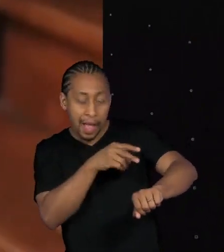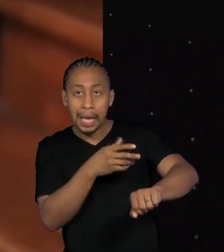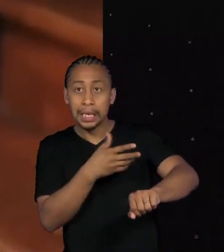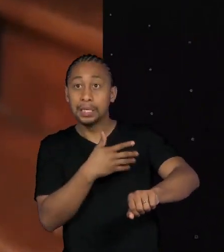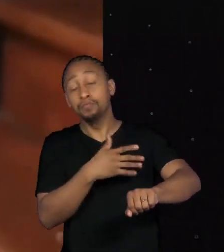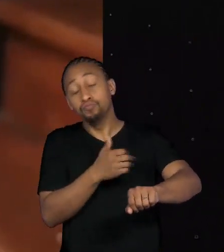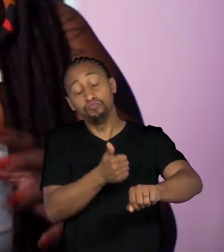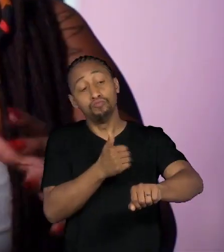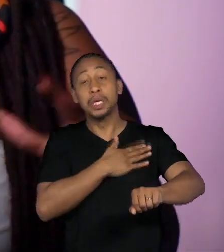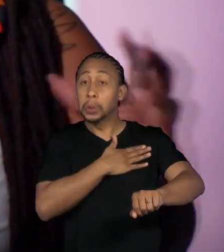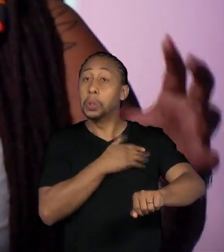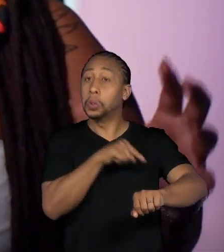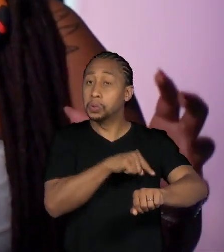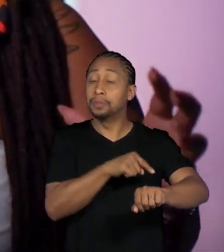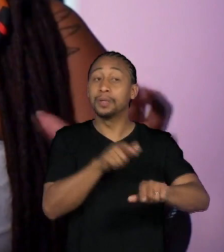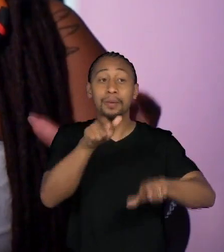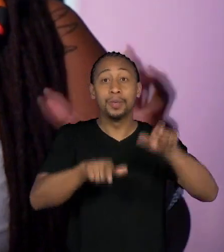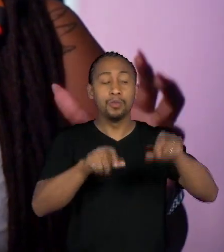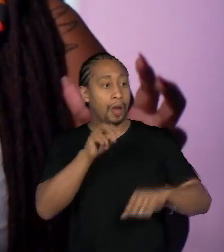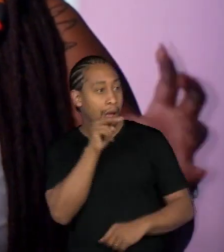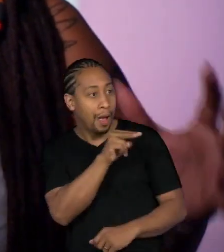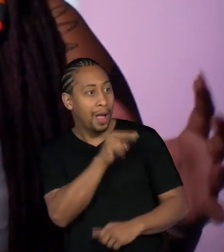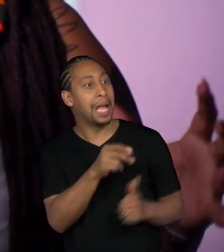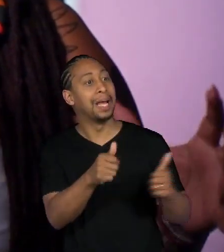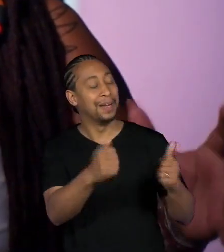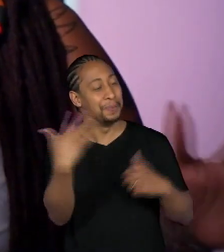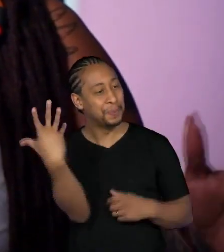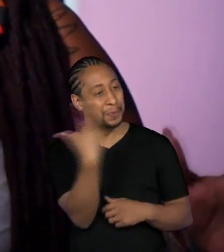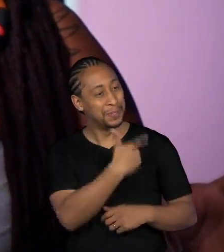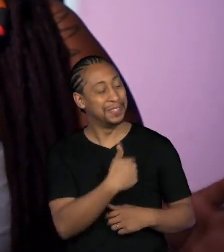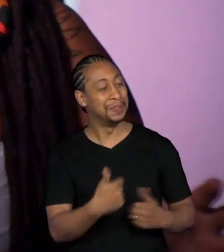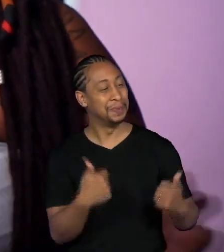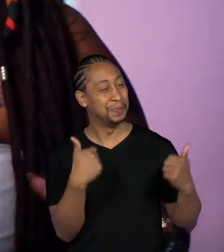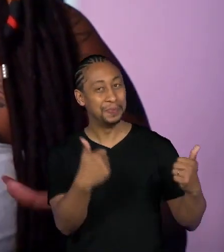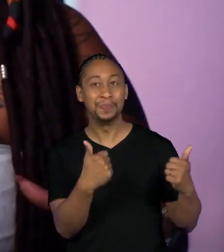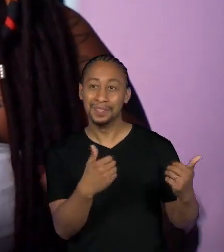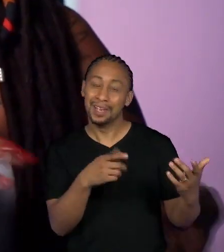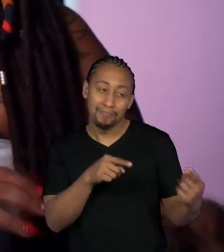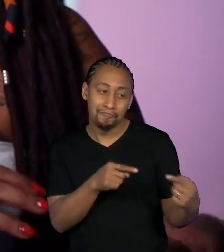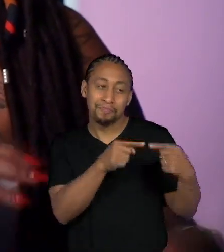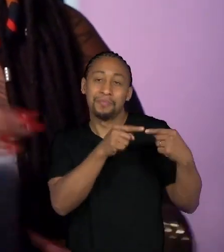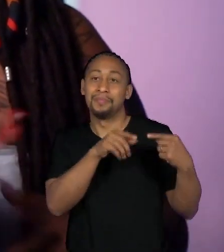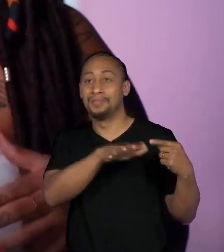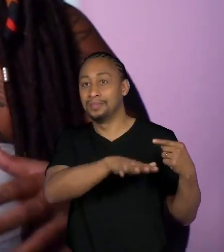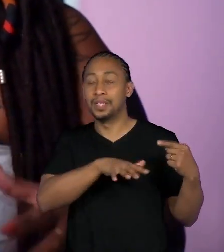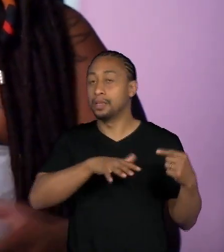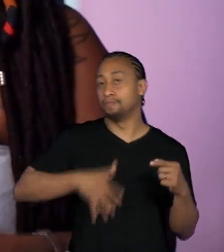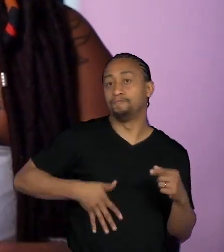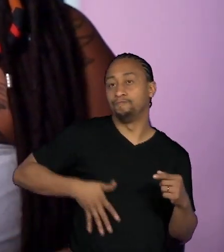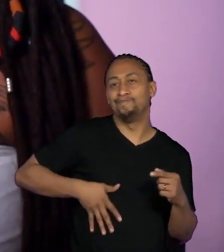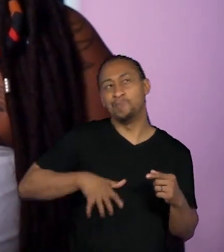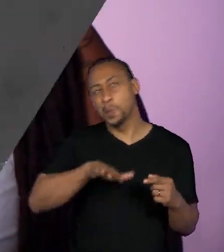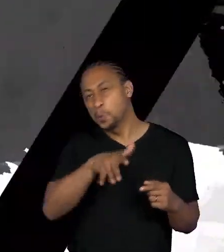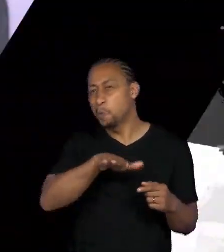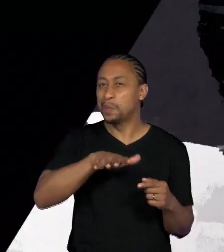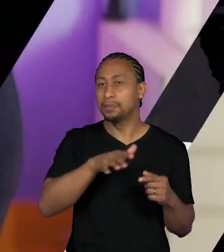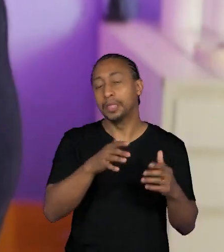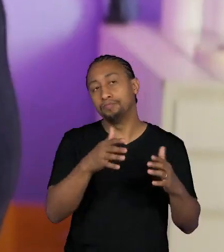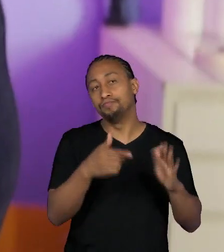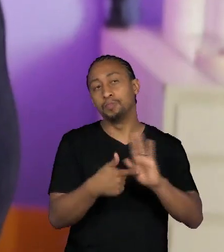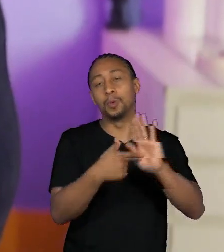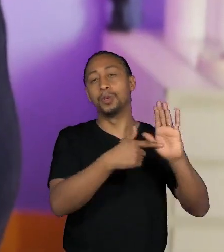uma aceitação melhor porque as pessoas começam a enxergar isso de uma maneira mais intelectual, né? Menos marginalizada e mais intelectual.